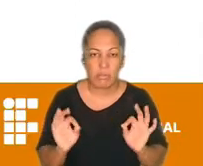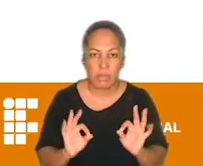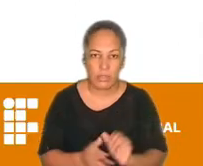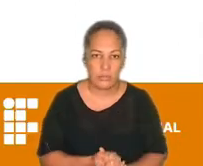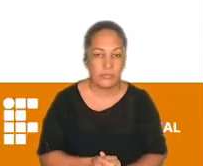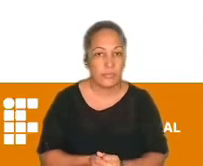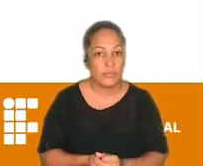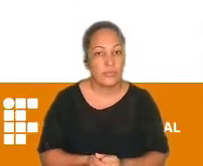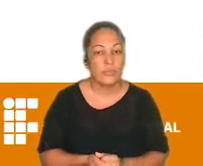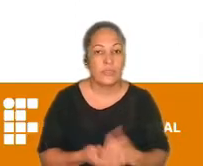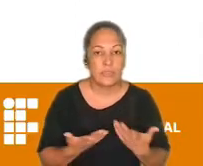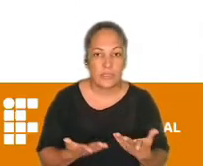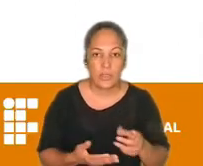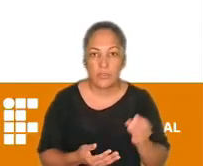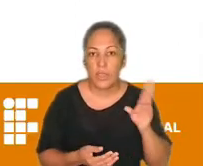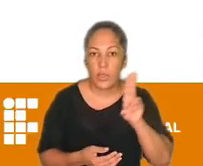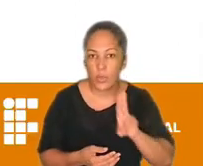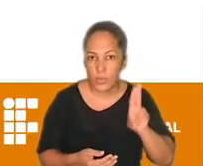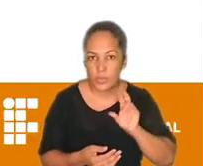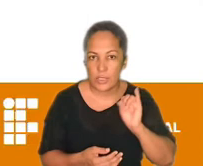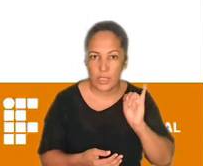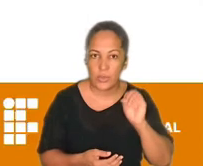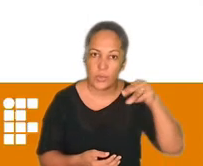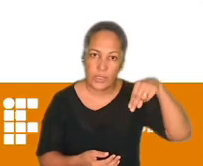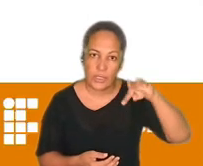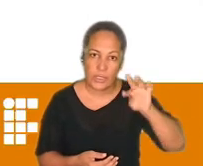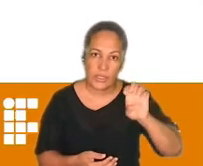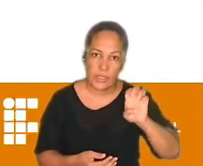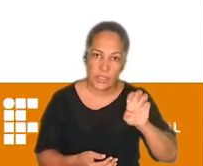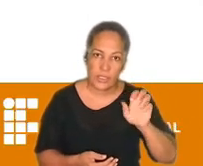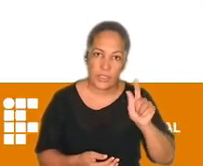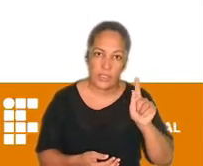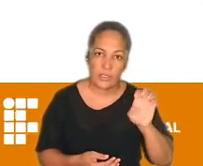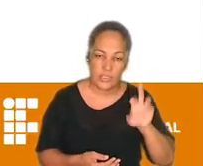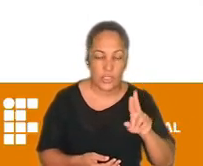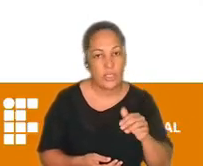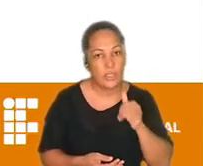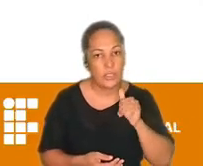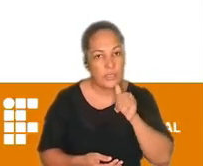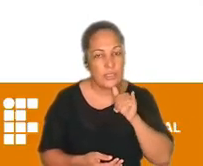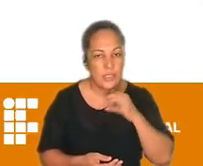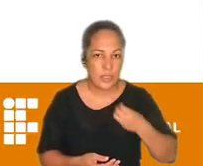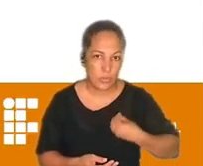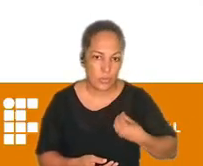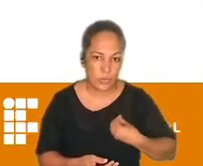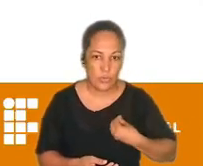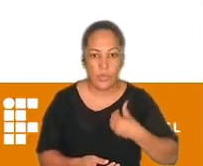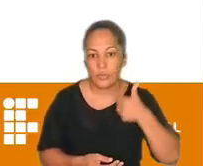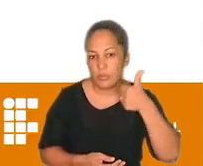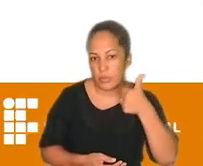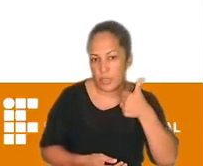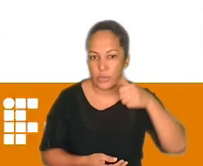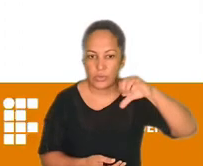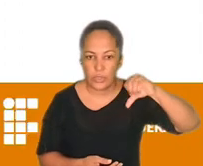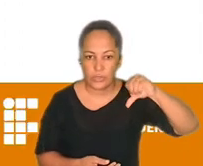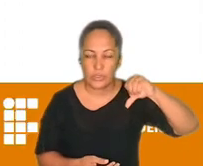o integer. Ou um número simples. Exemplos, 1990 é um número, 06 é um número, 50 é